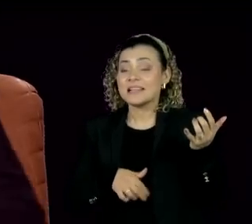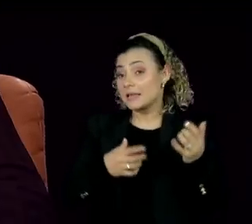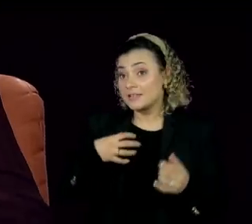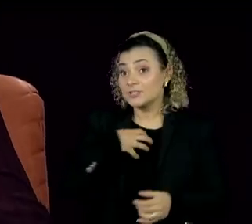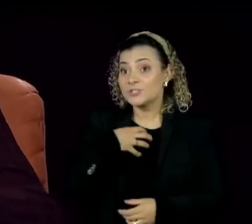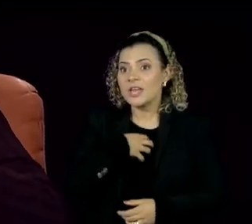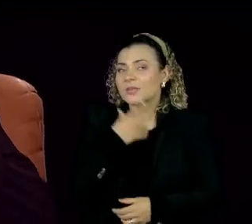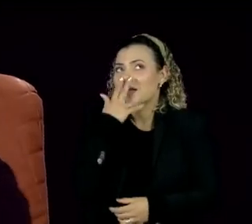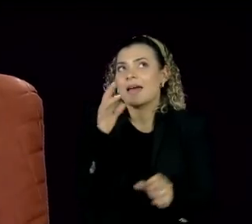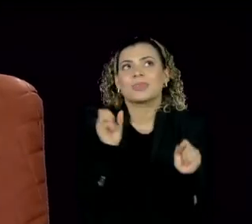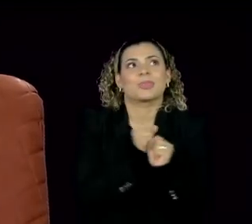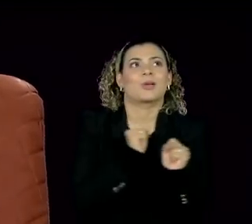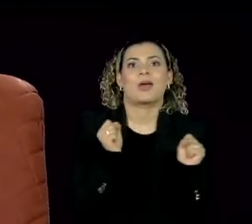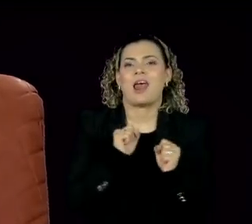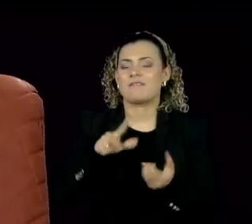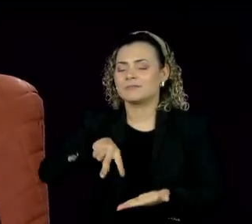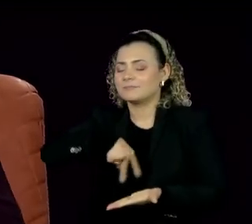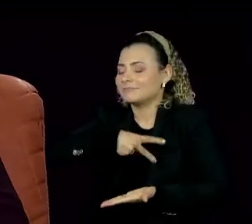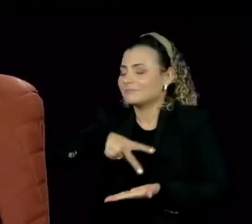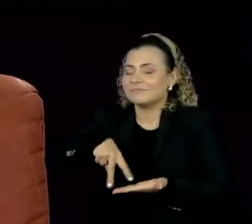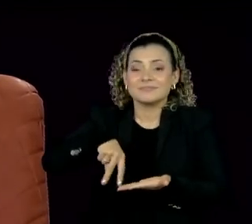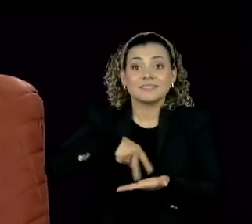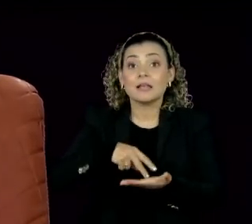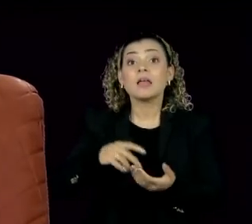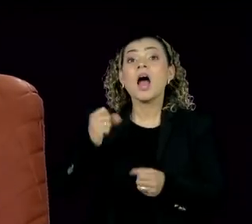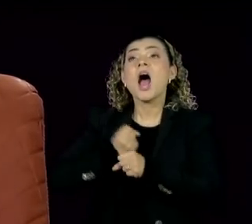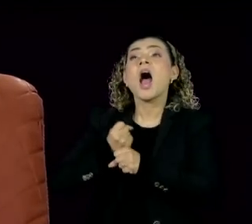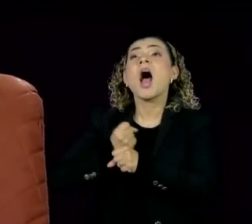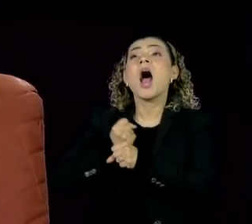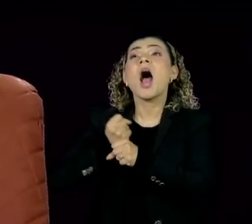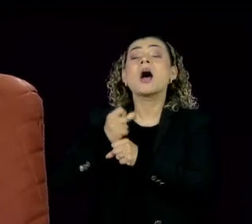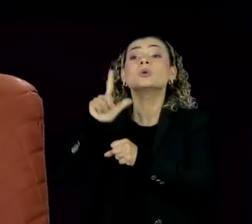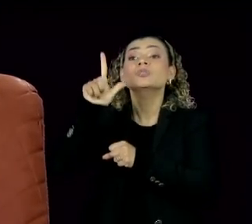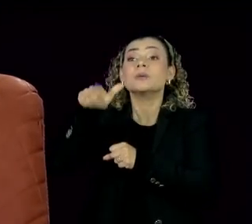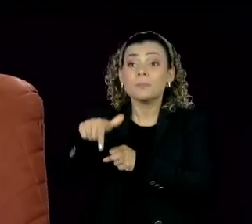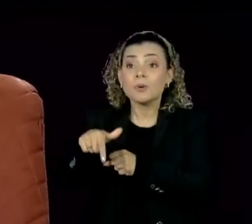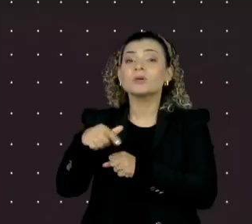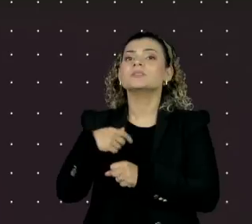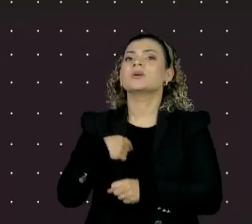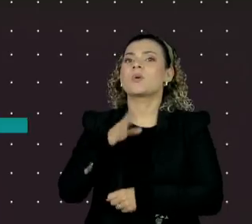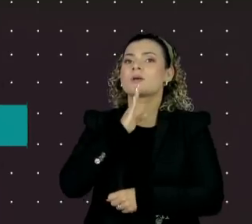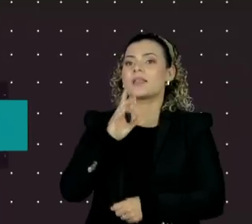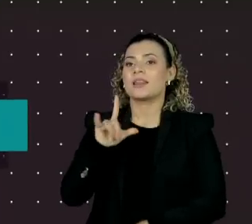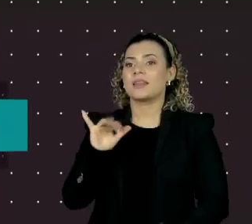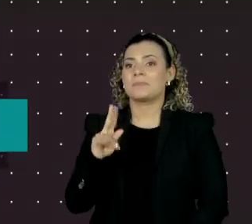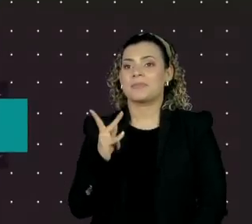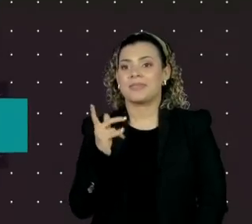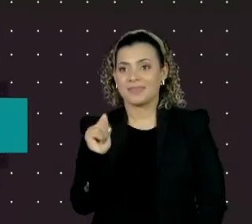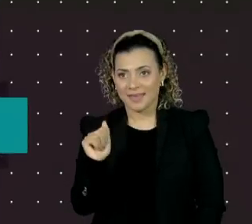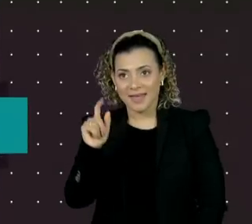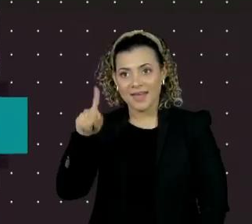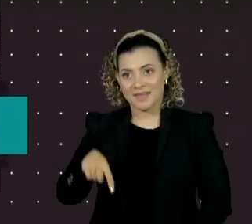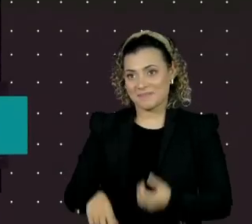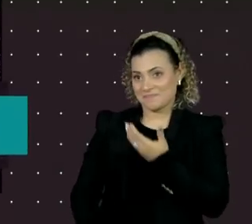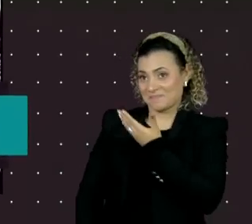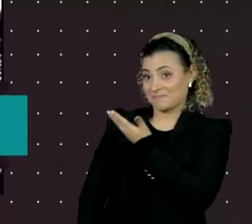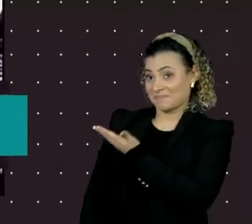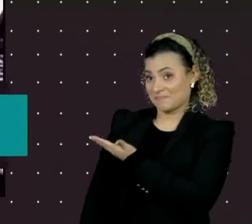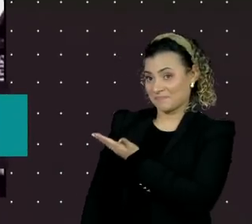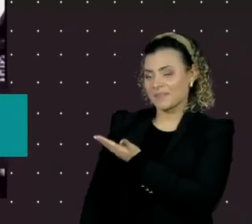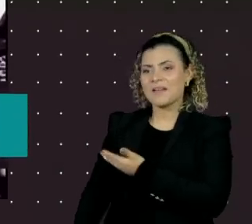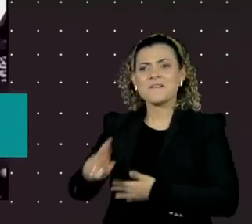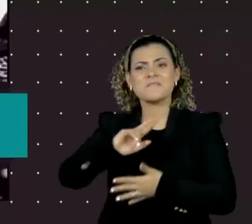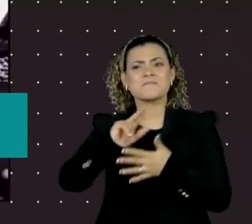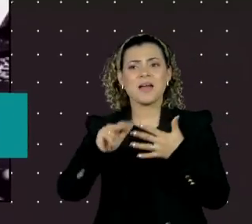E aquilo me fazia dançar depois, muitos anos depois, conhecendo o Liminha, que foi meu produtor na Blitz, depois meu produtor de